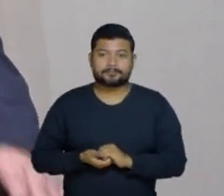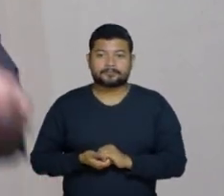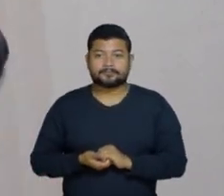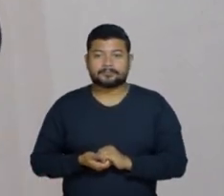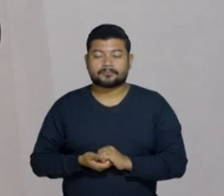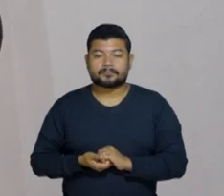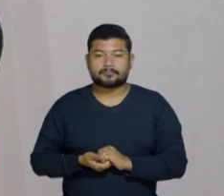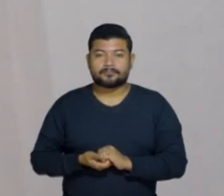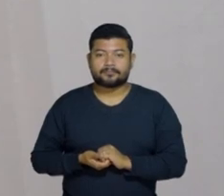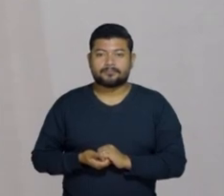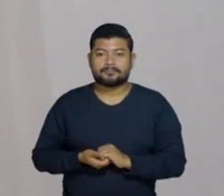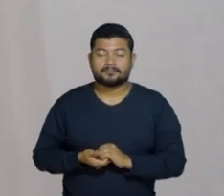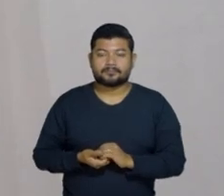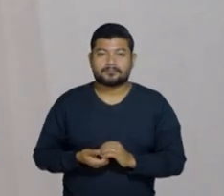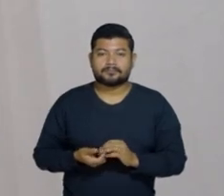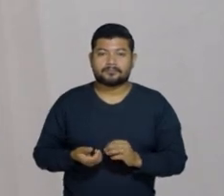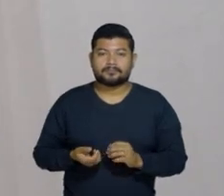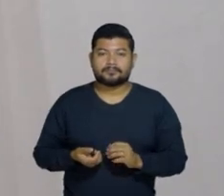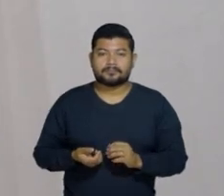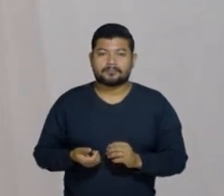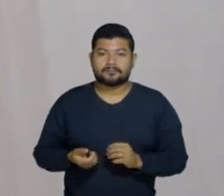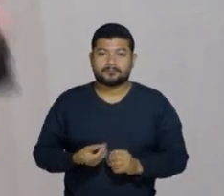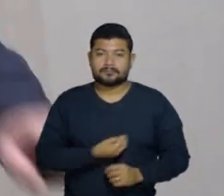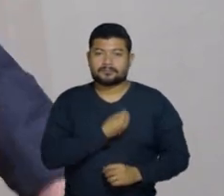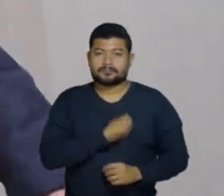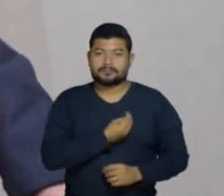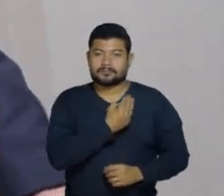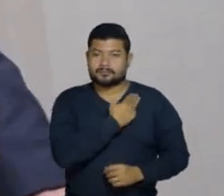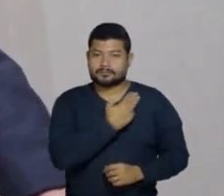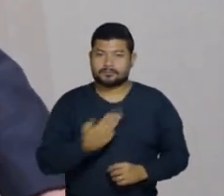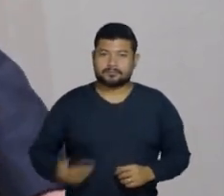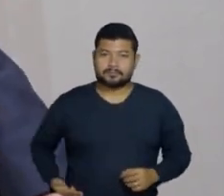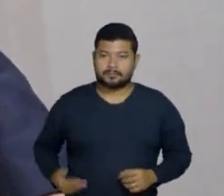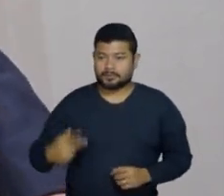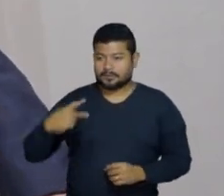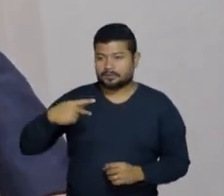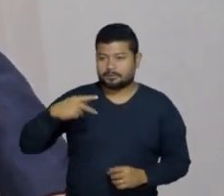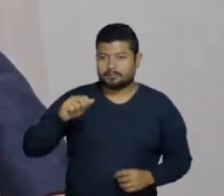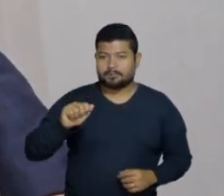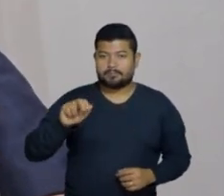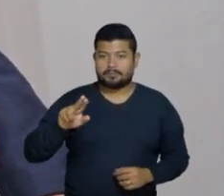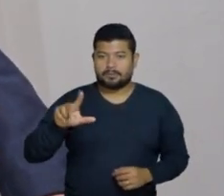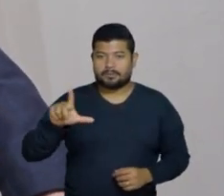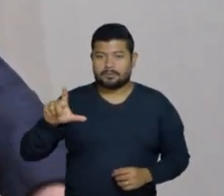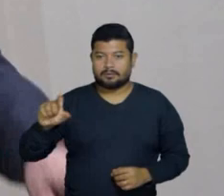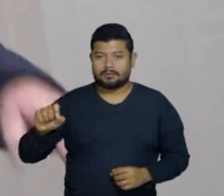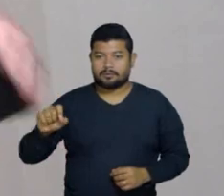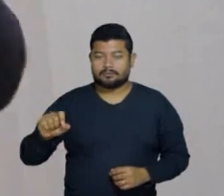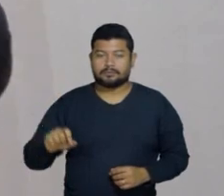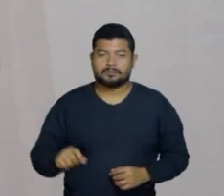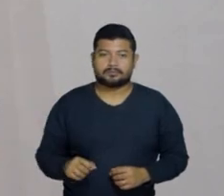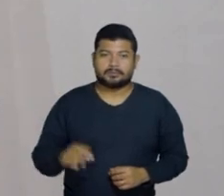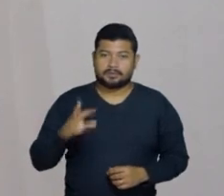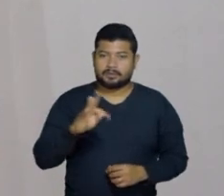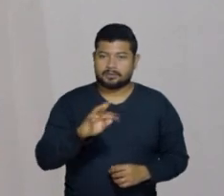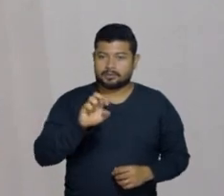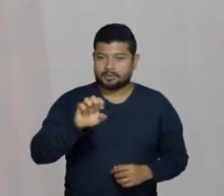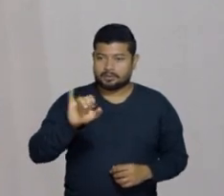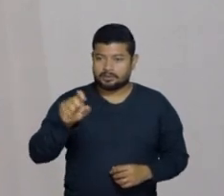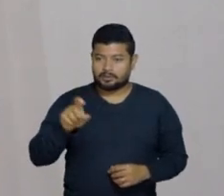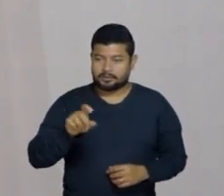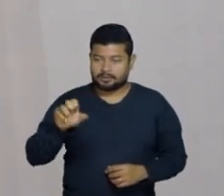foi a presença do ministro Paulo Teixeira, do Ministério